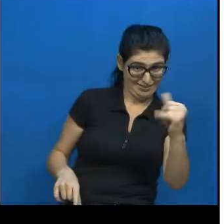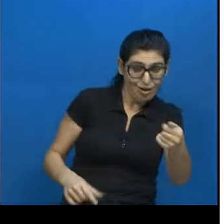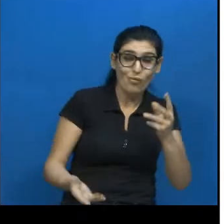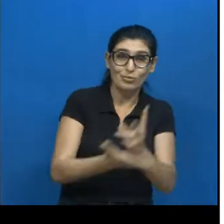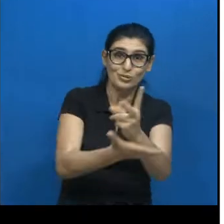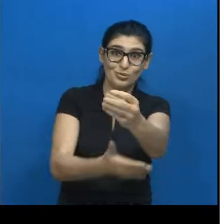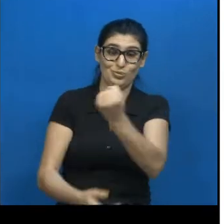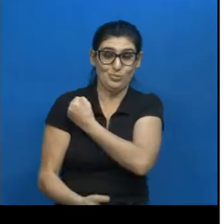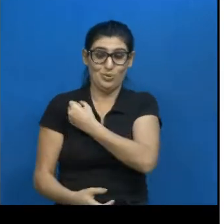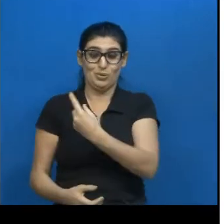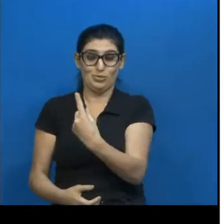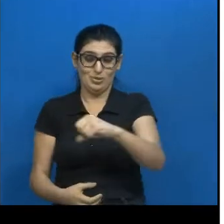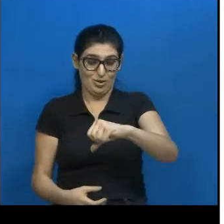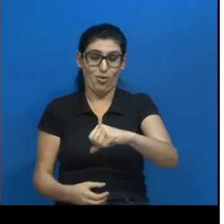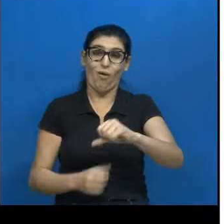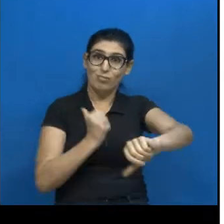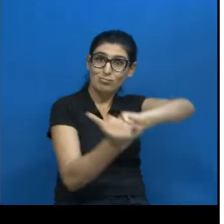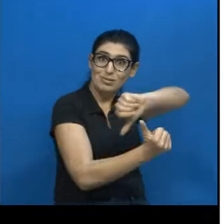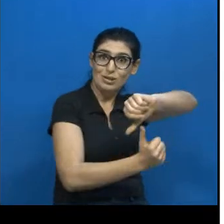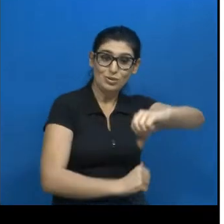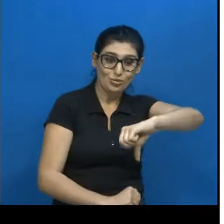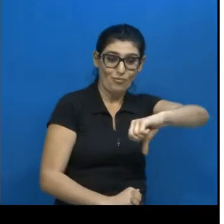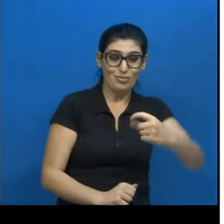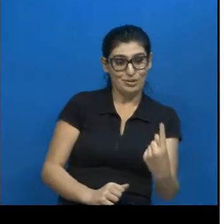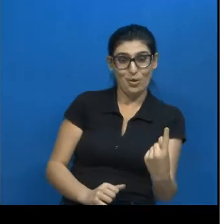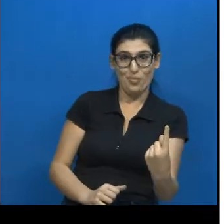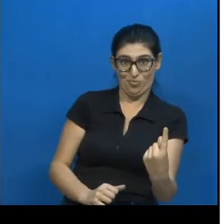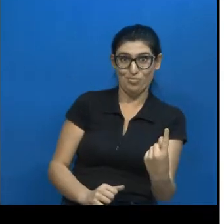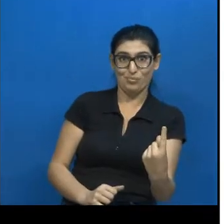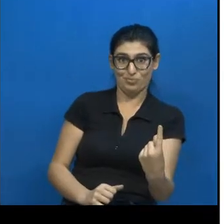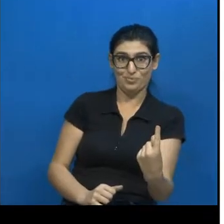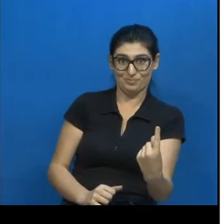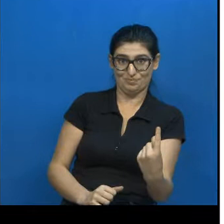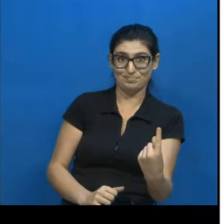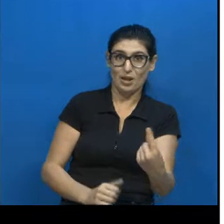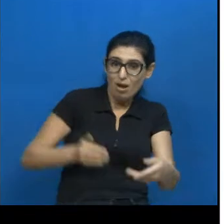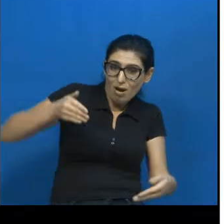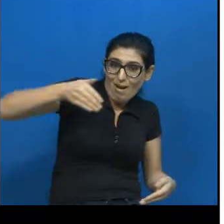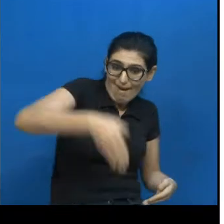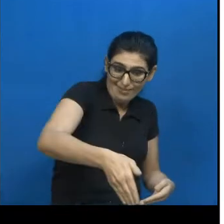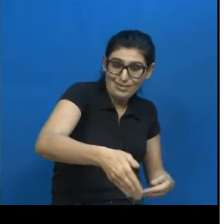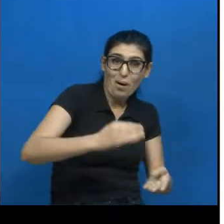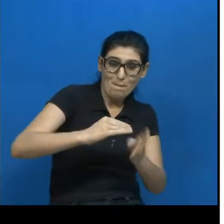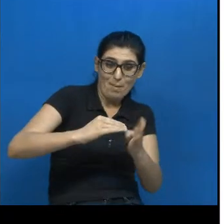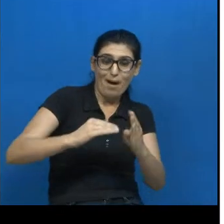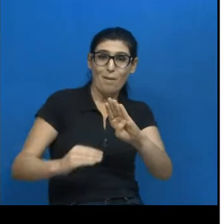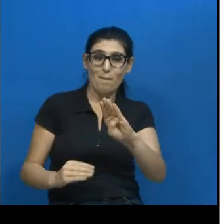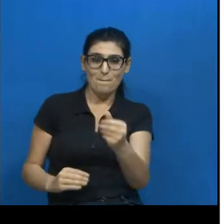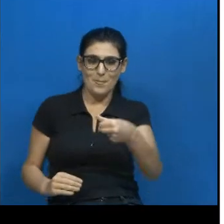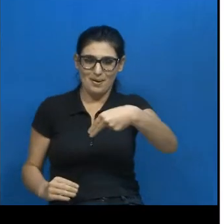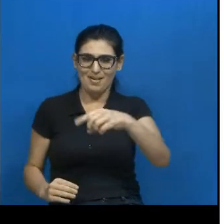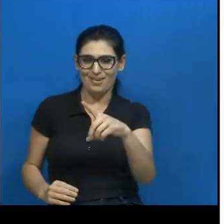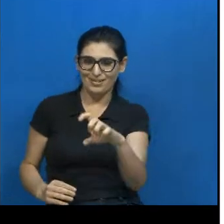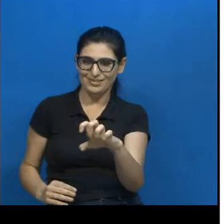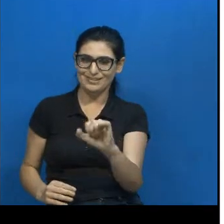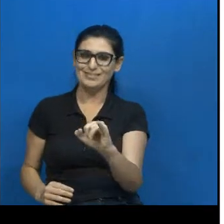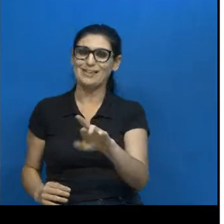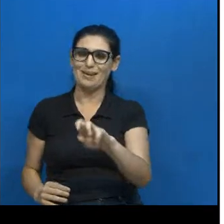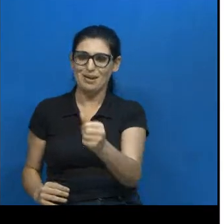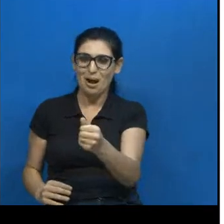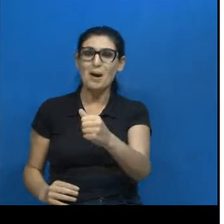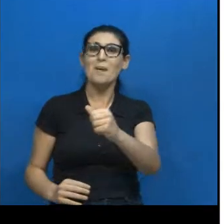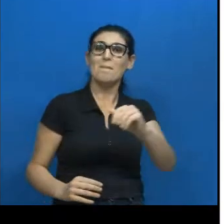implantar a linha 91, e essa linha 91, ela vai entrar dentro lá do Bandeira Branca. Tá? Por isso que a gente fala que é